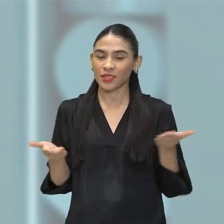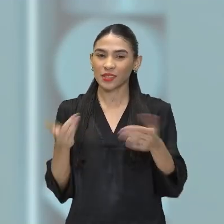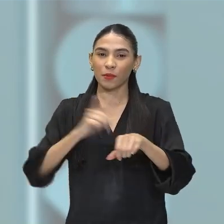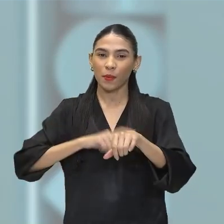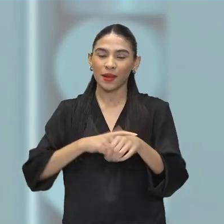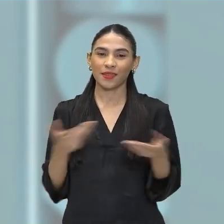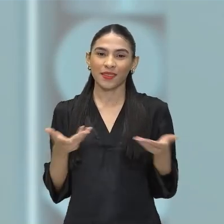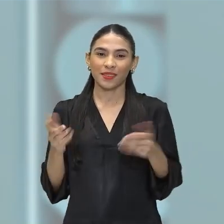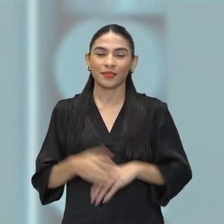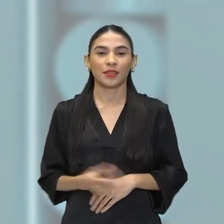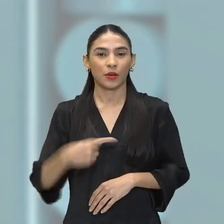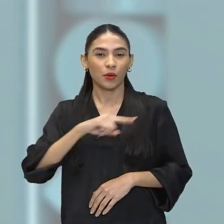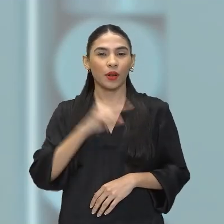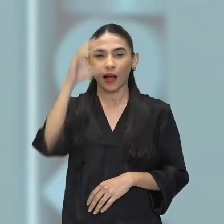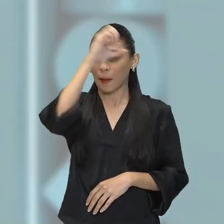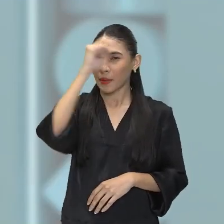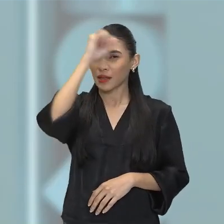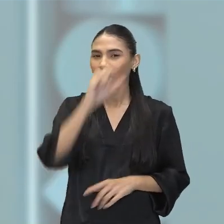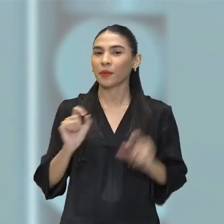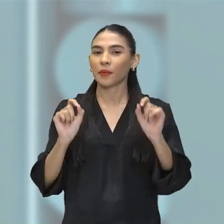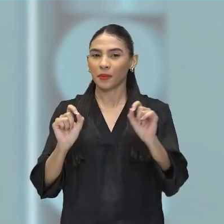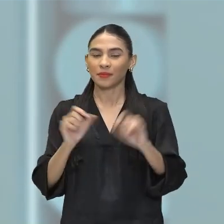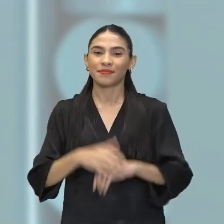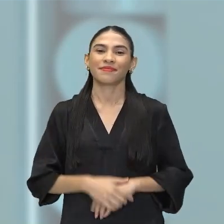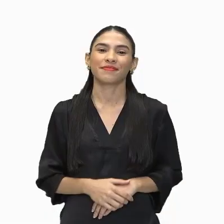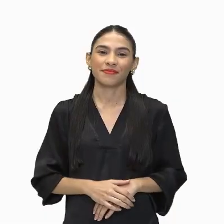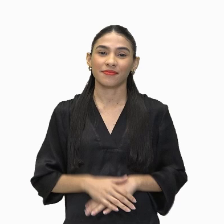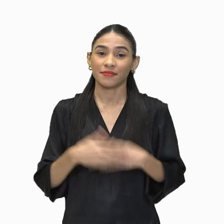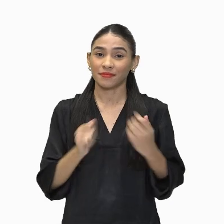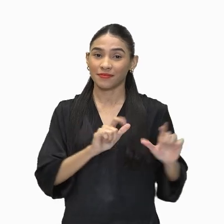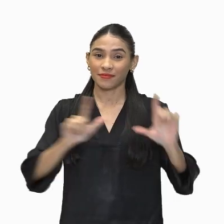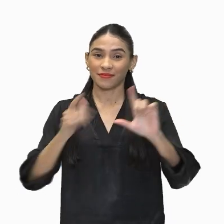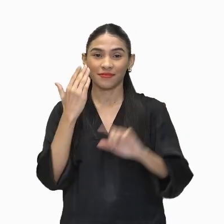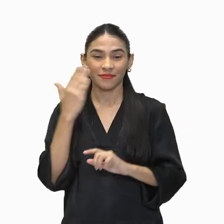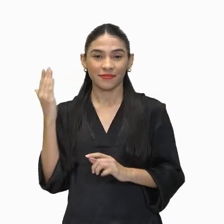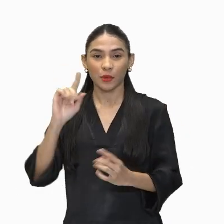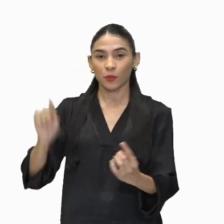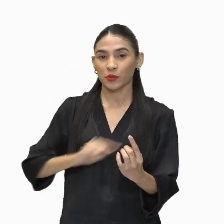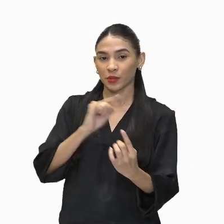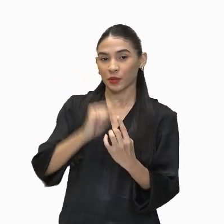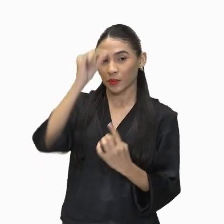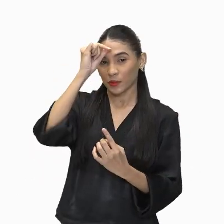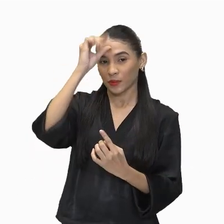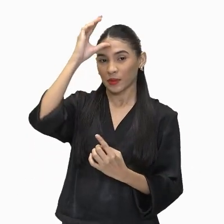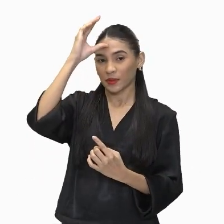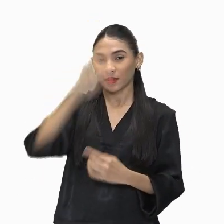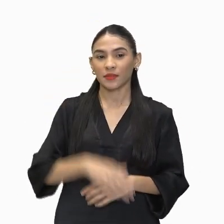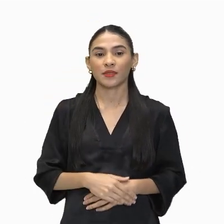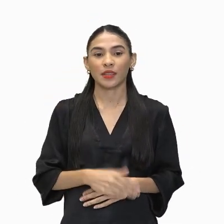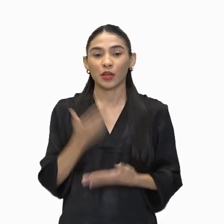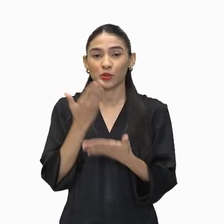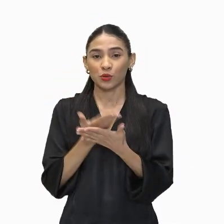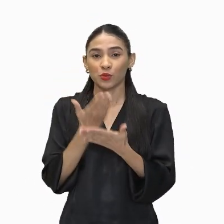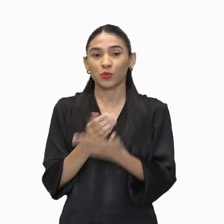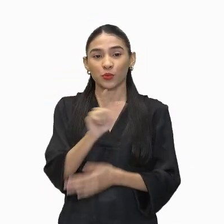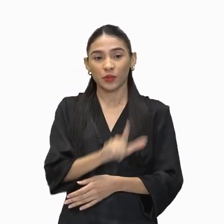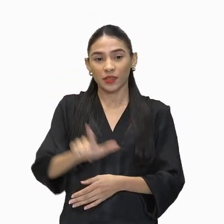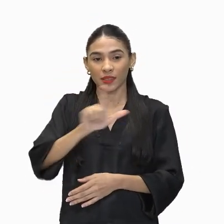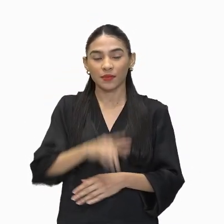momento. O que nós vamos aprender nesta aula? Então, colocando aí o nosso objeto de conhecimento, estudos